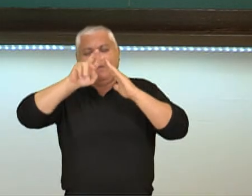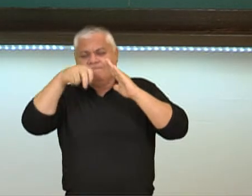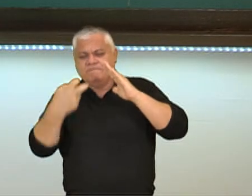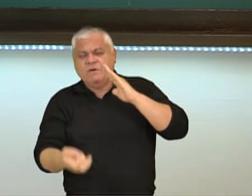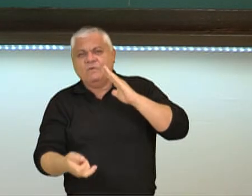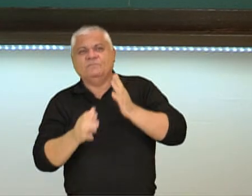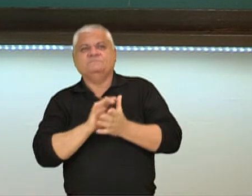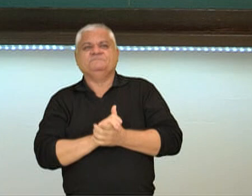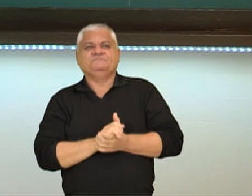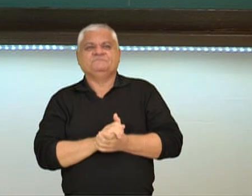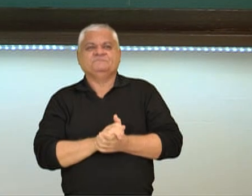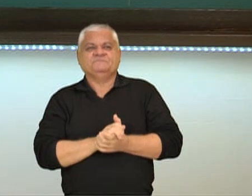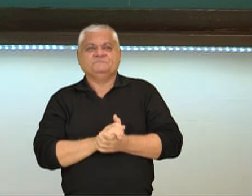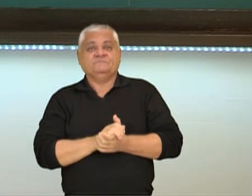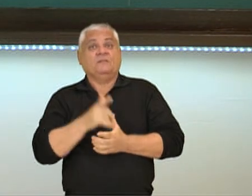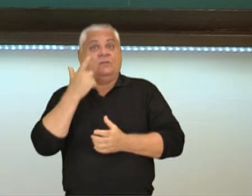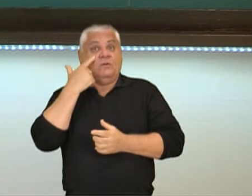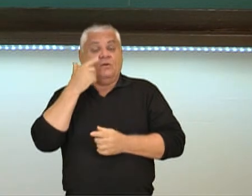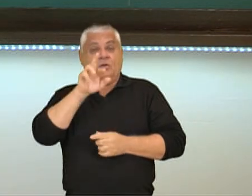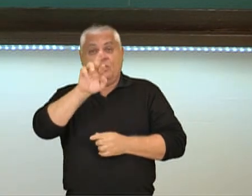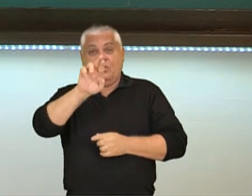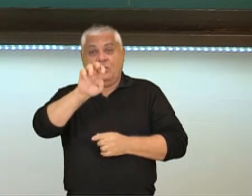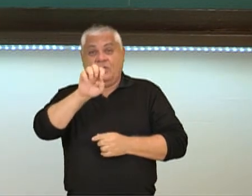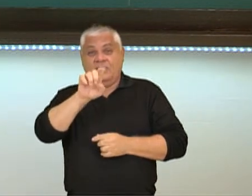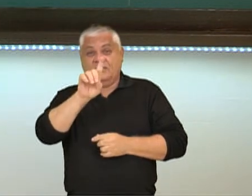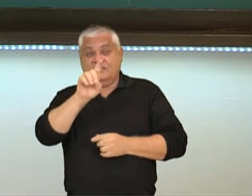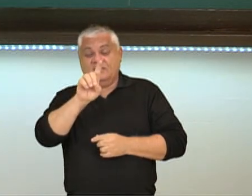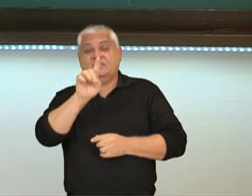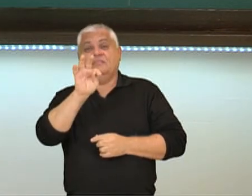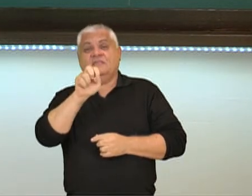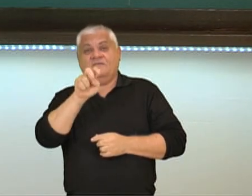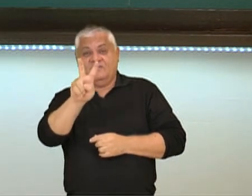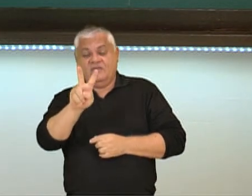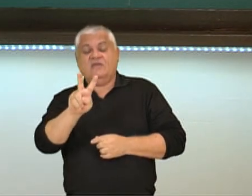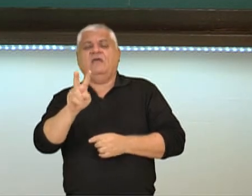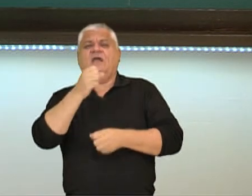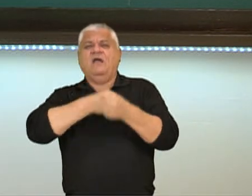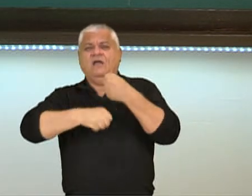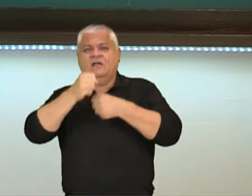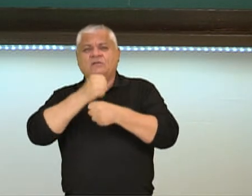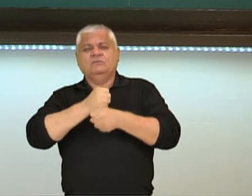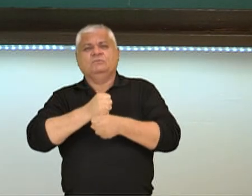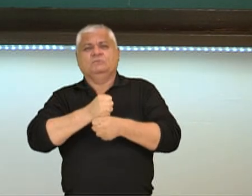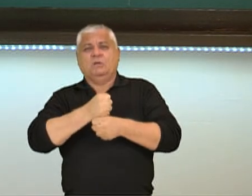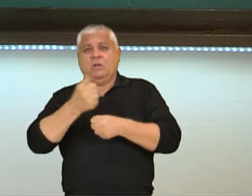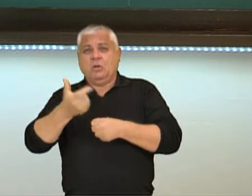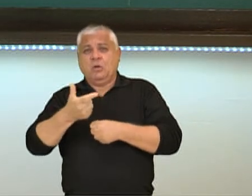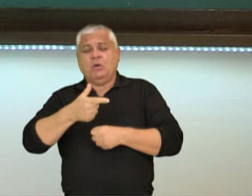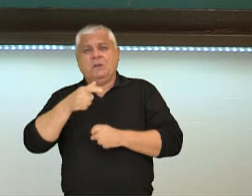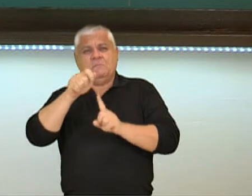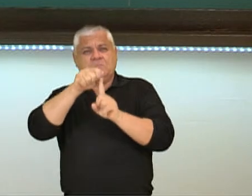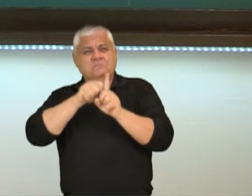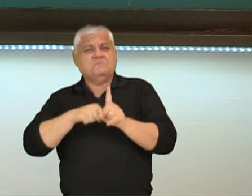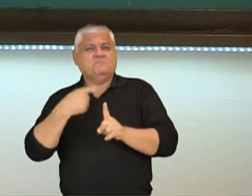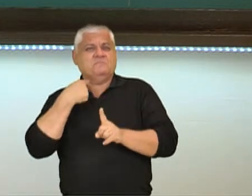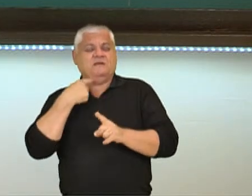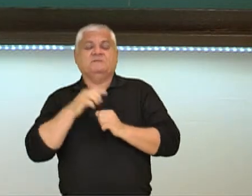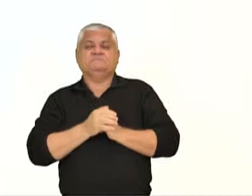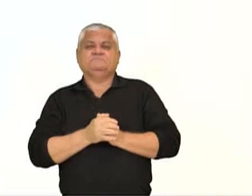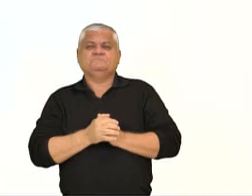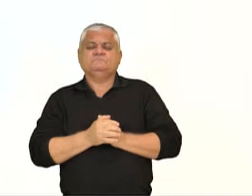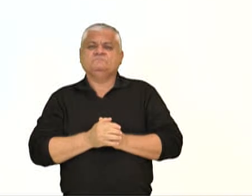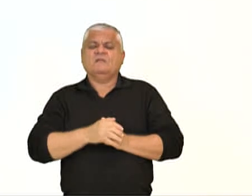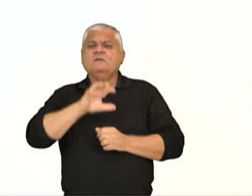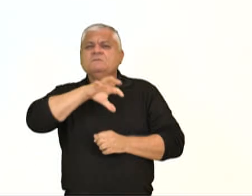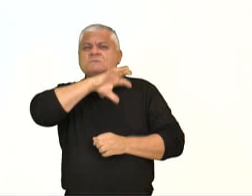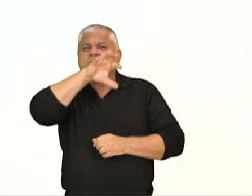então? Olha, da RedeTV do 6 de 5 de 2021. O animal sofreu uma lesão e foi